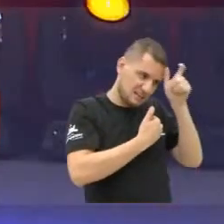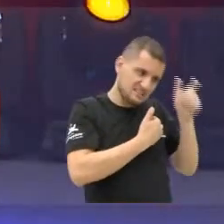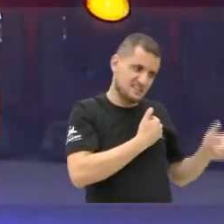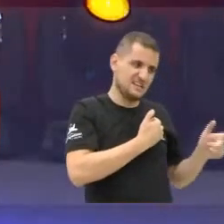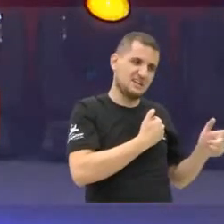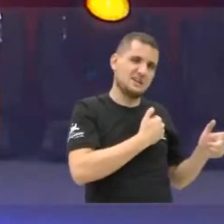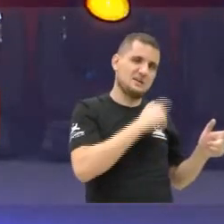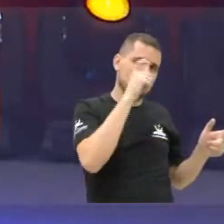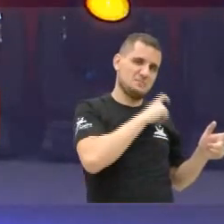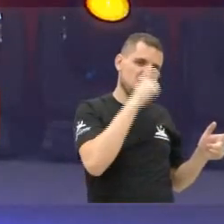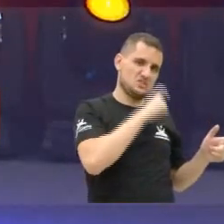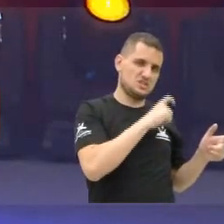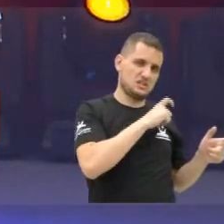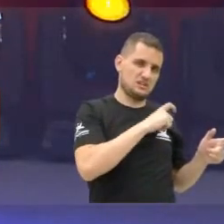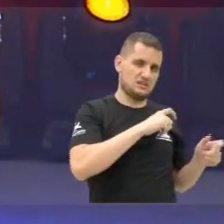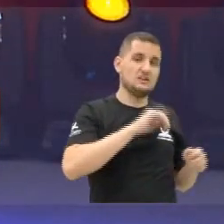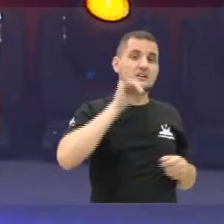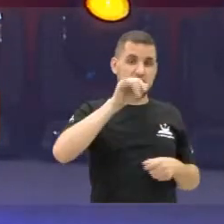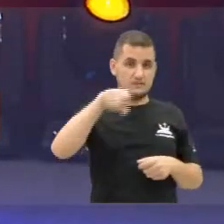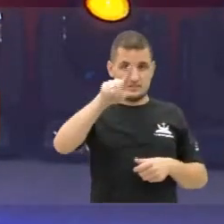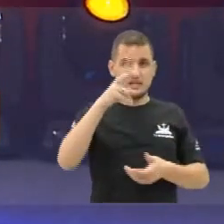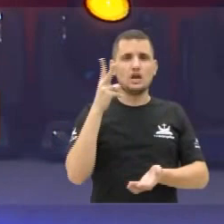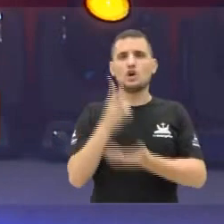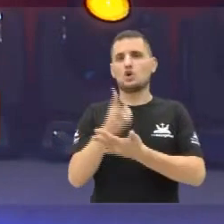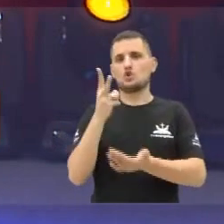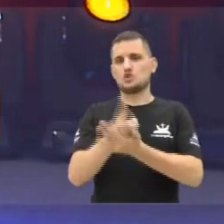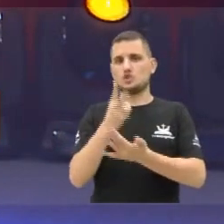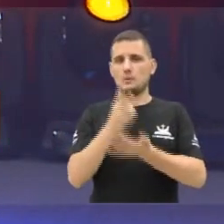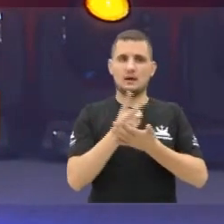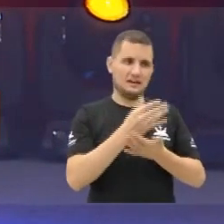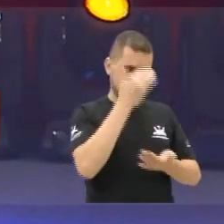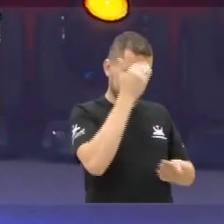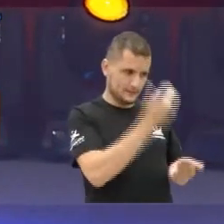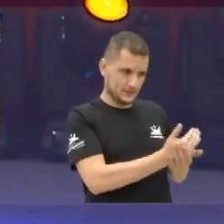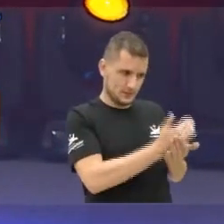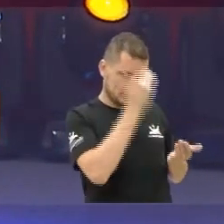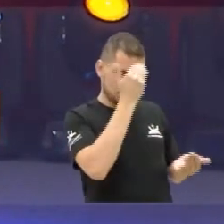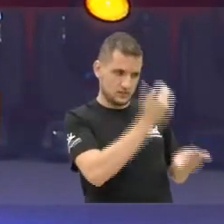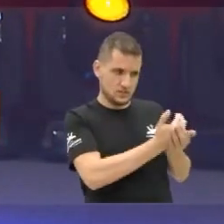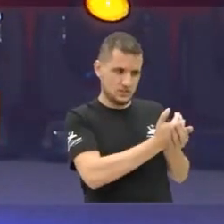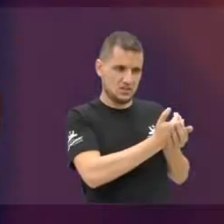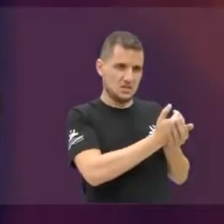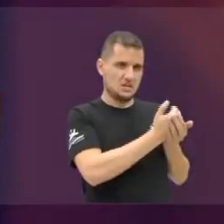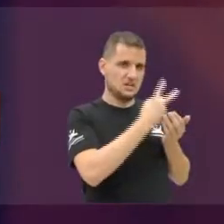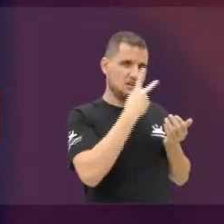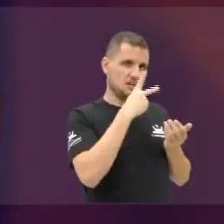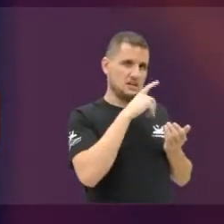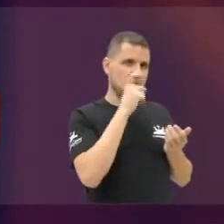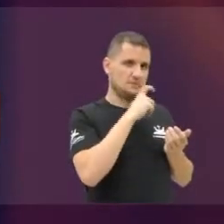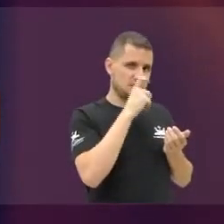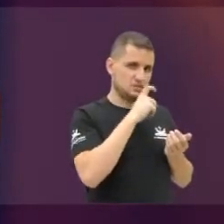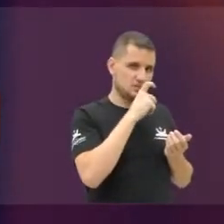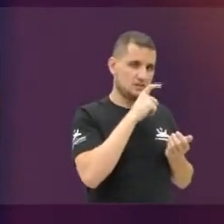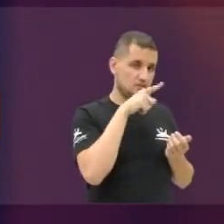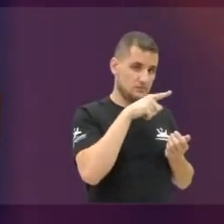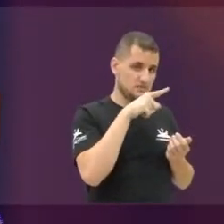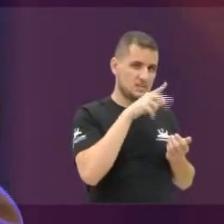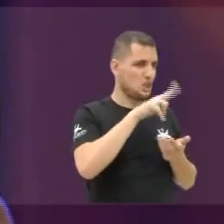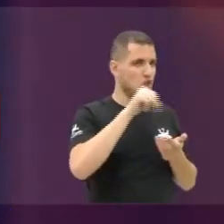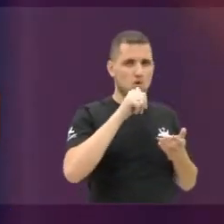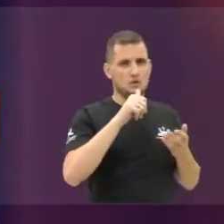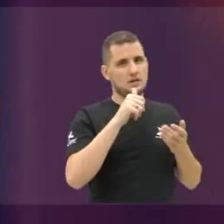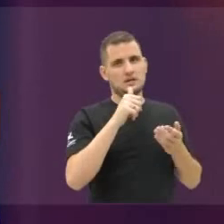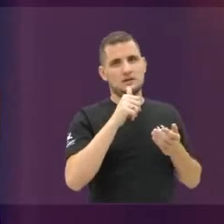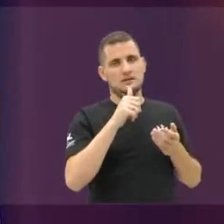Nunca você vai curar essa solidão, nunca, se você continuar nesse bar, se embriagando, nunca.